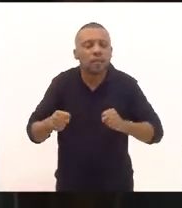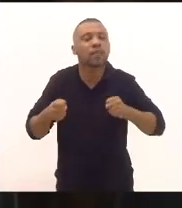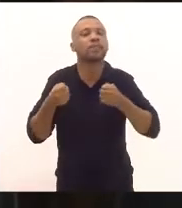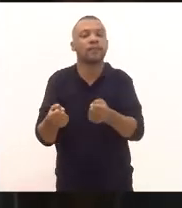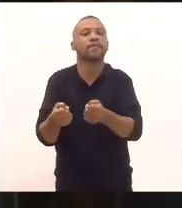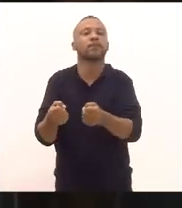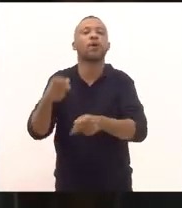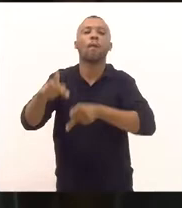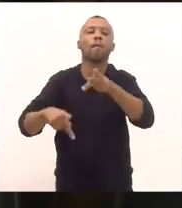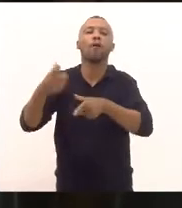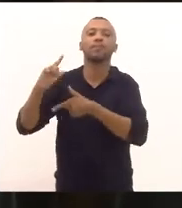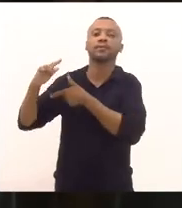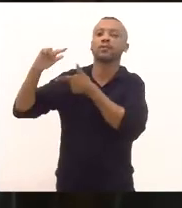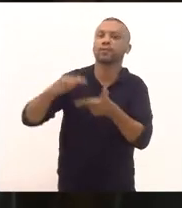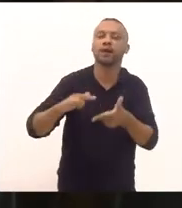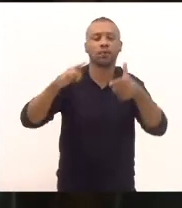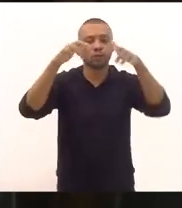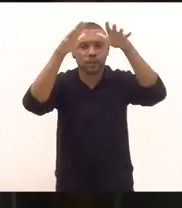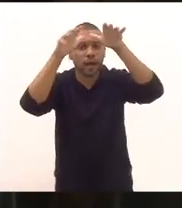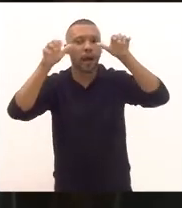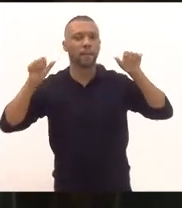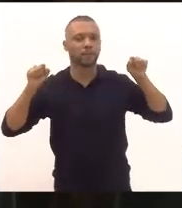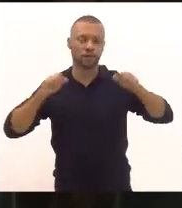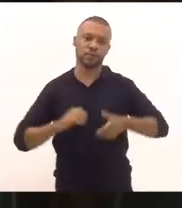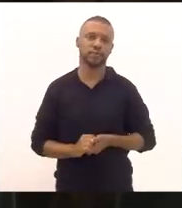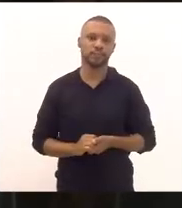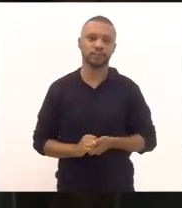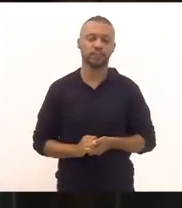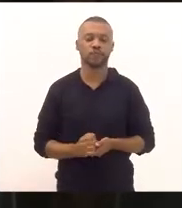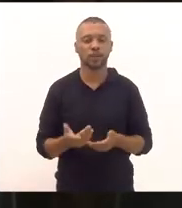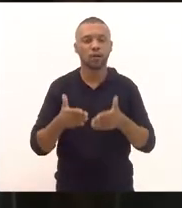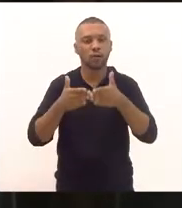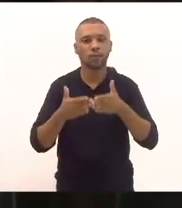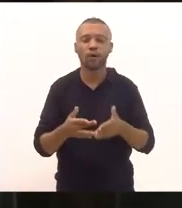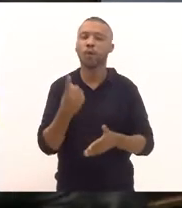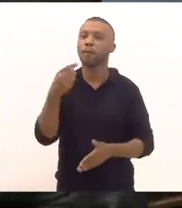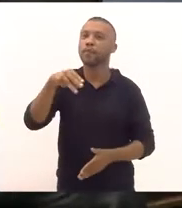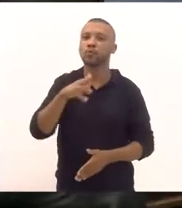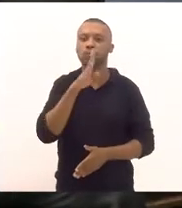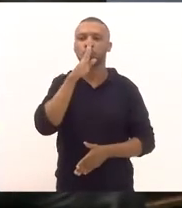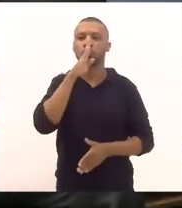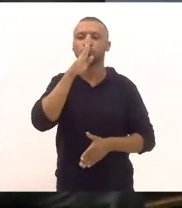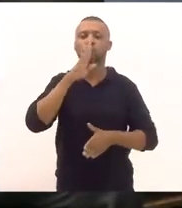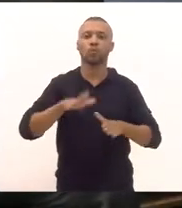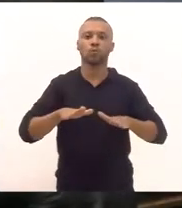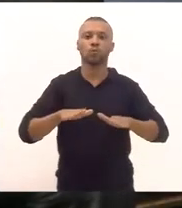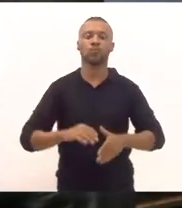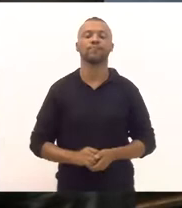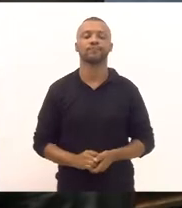originais da Amazônia um minuto de silêncio por favor